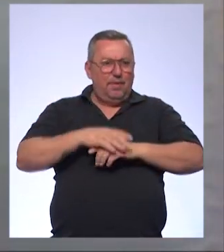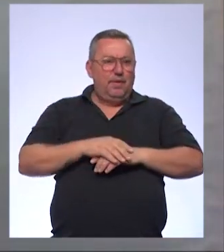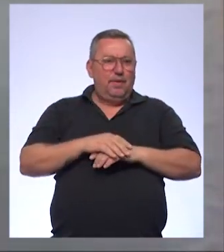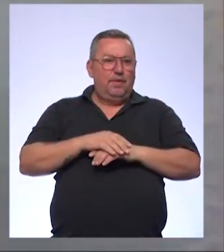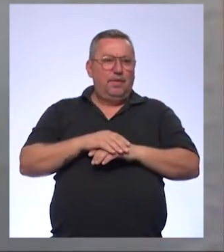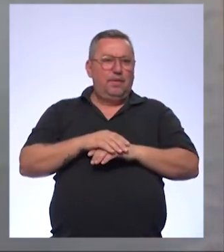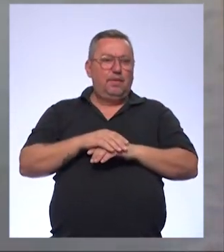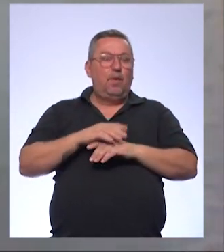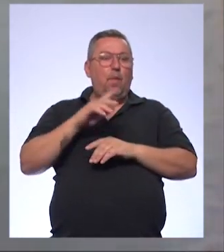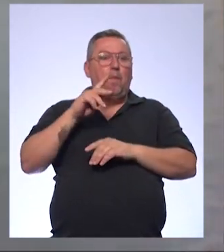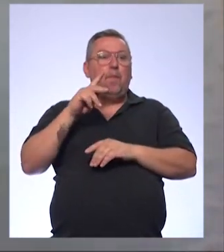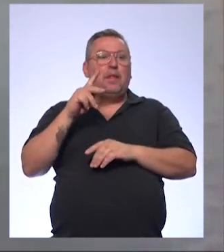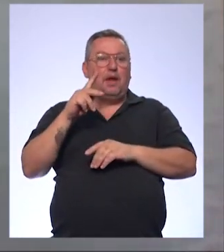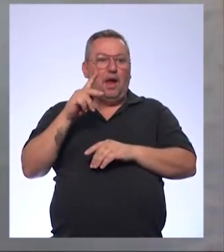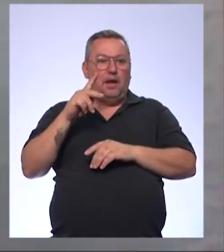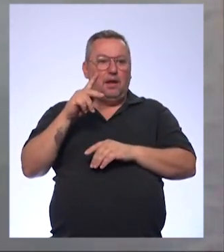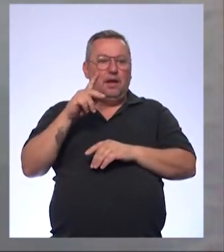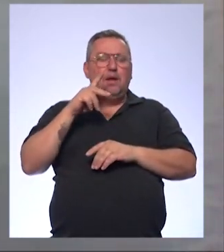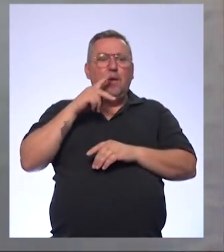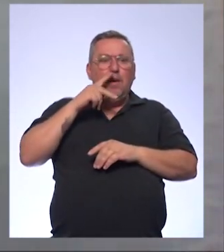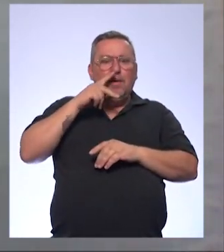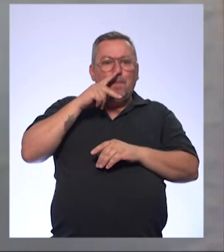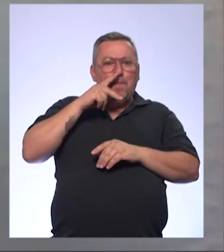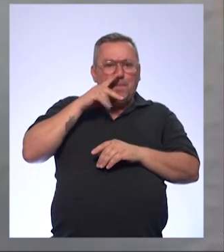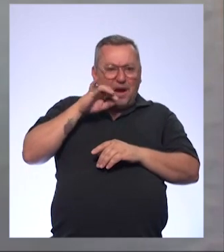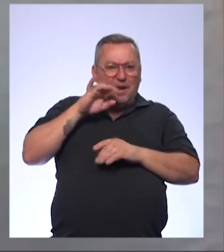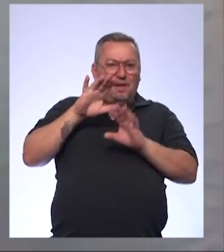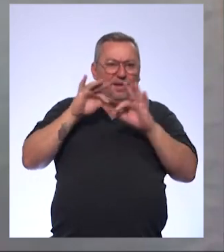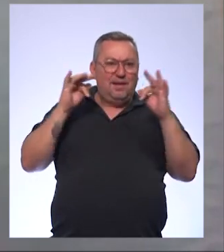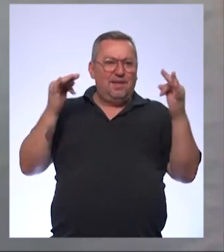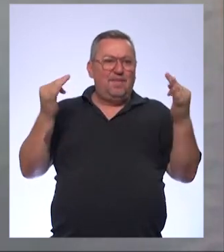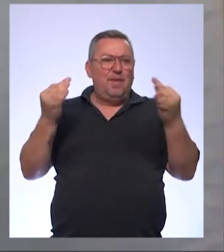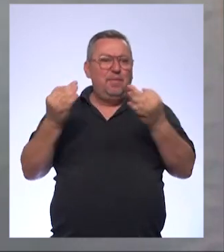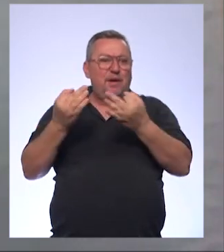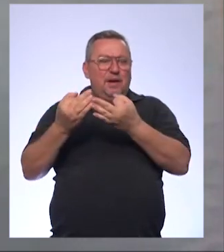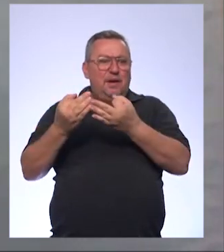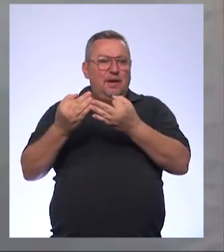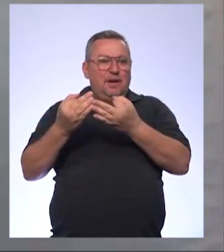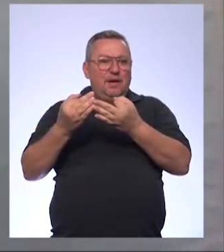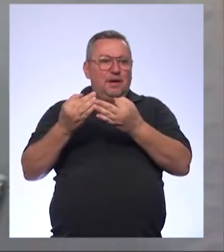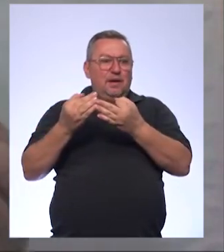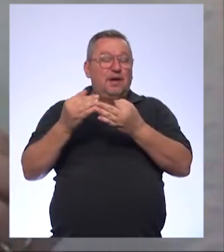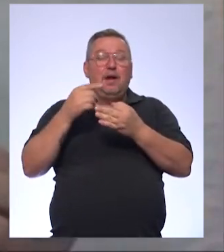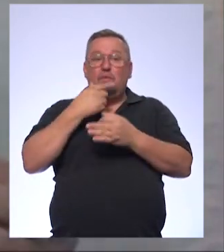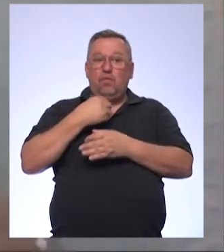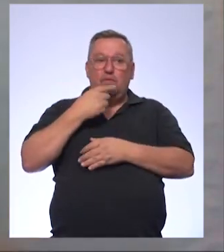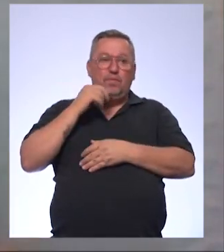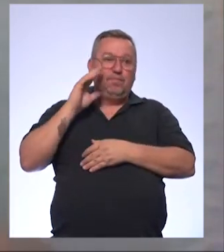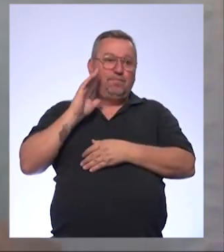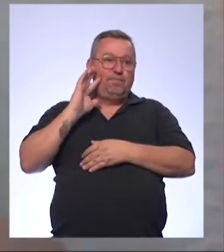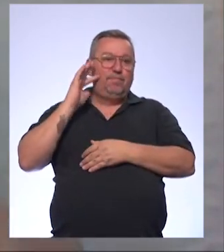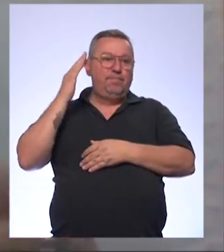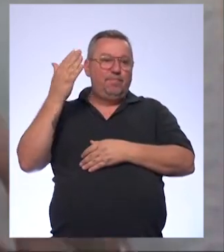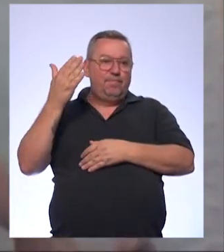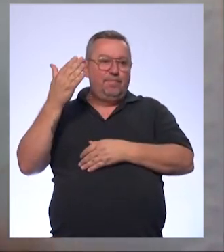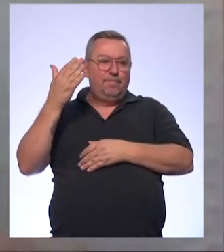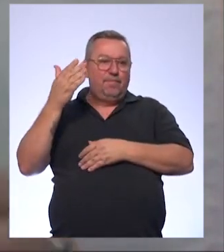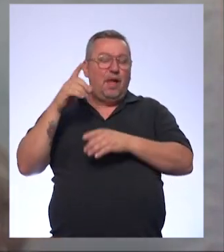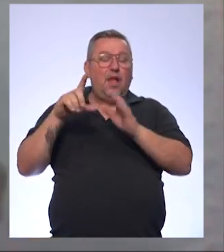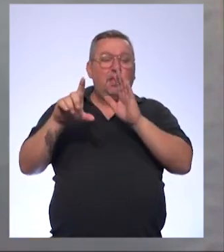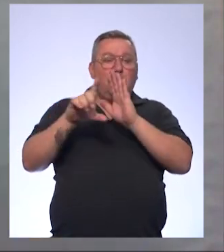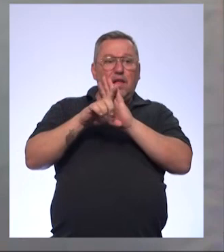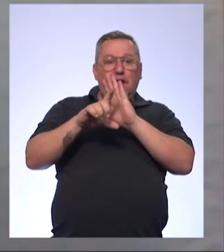os patriarcas, eles eram esses pais dessas famílias, né? Eles eram os homens que decidiam as